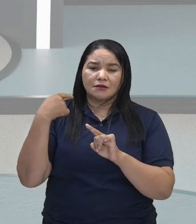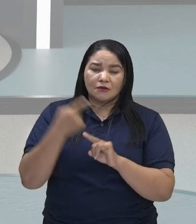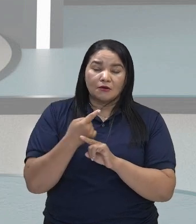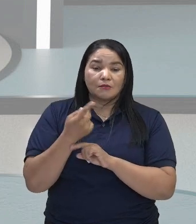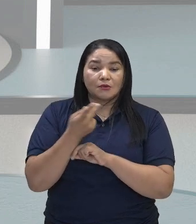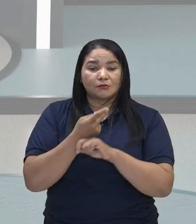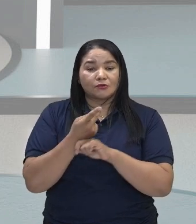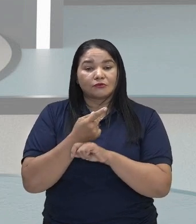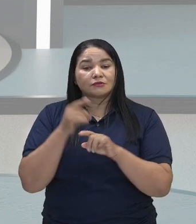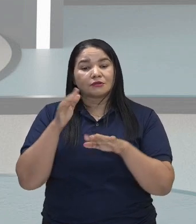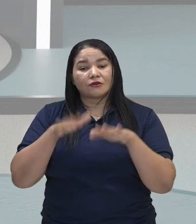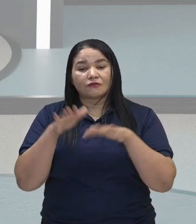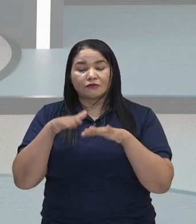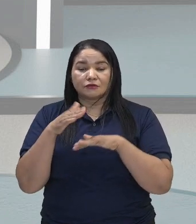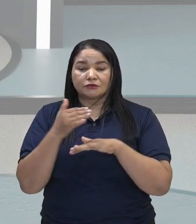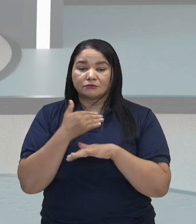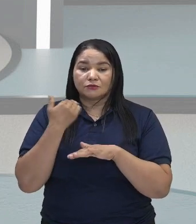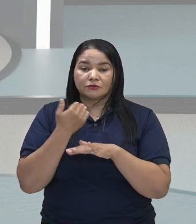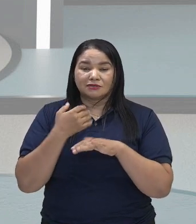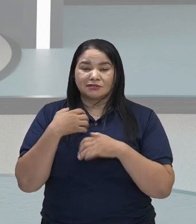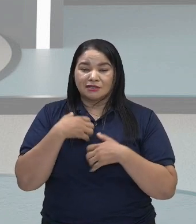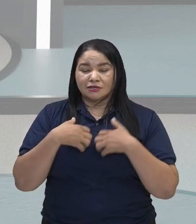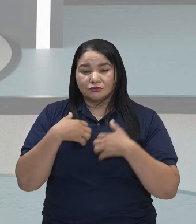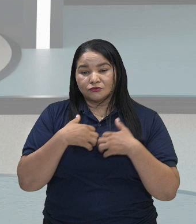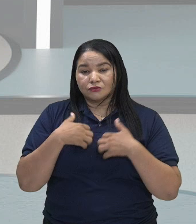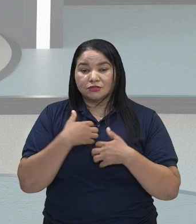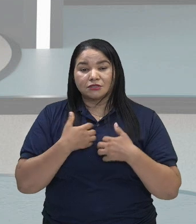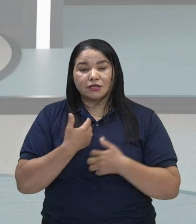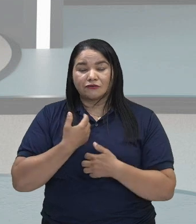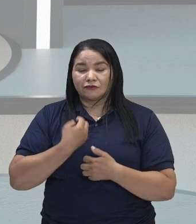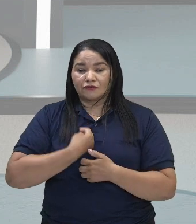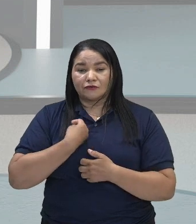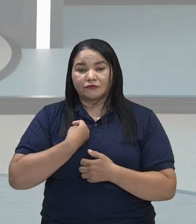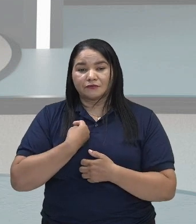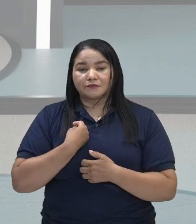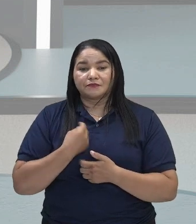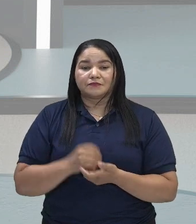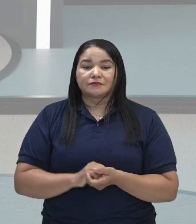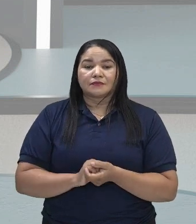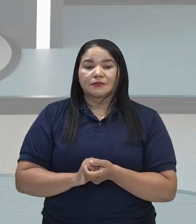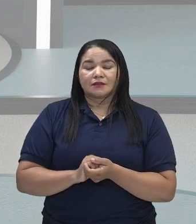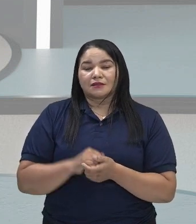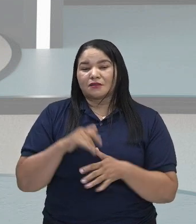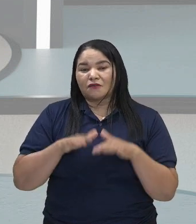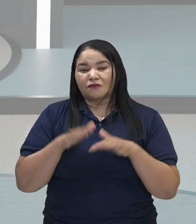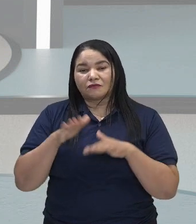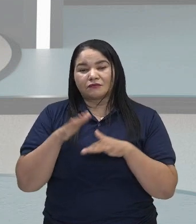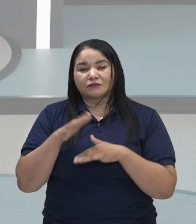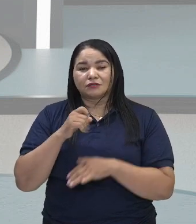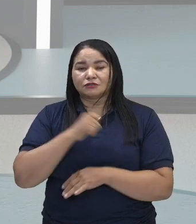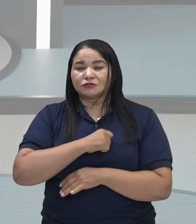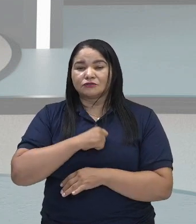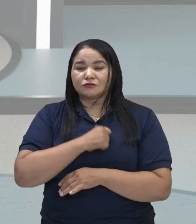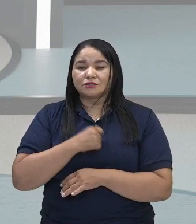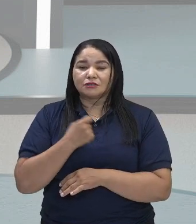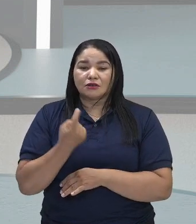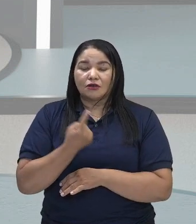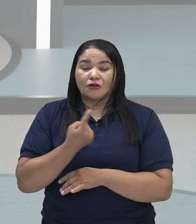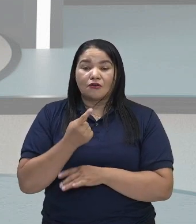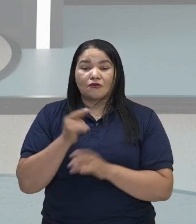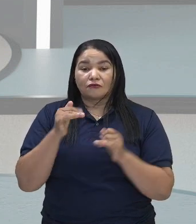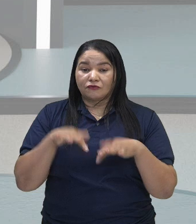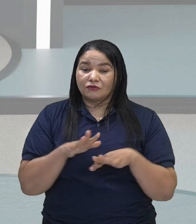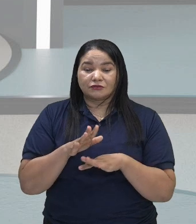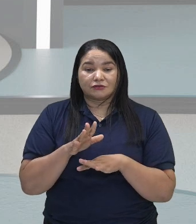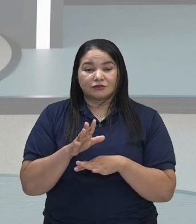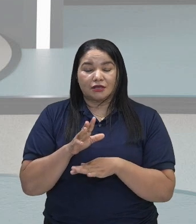quem sabe a morte, angústia de quem vive, quem sabe a solidão, fim de quem ama,